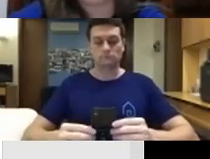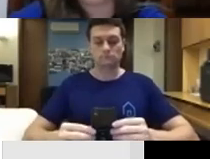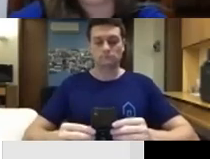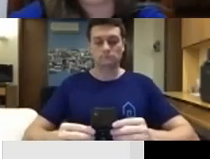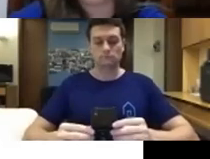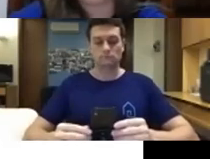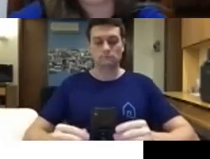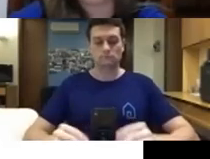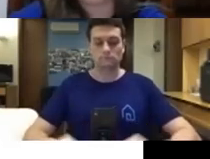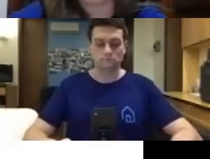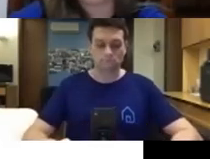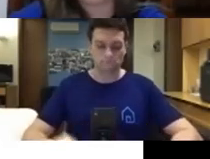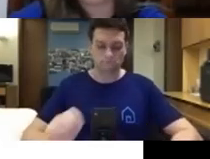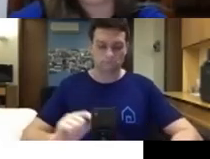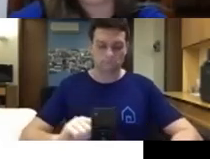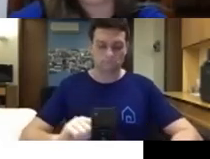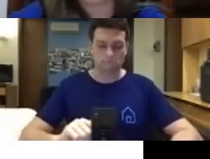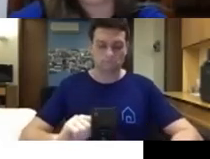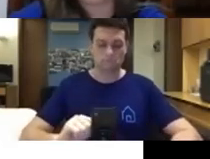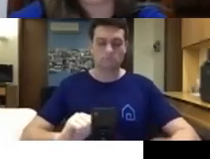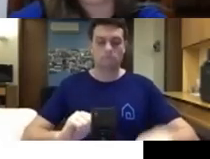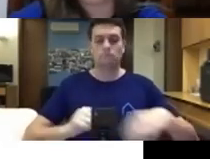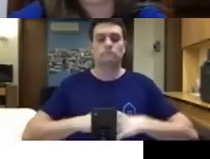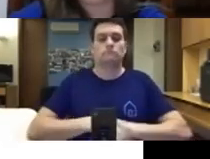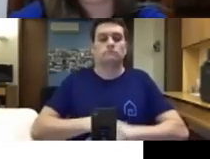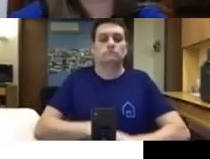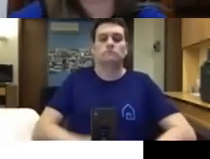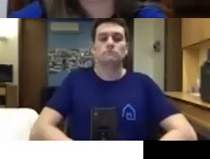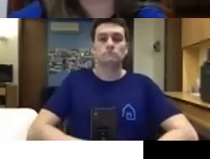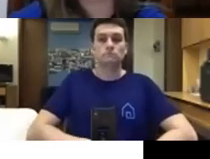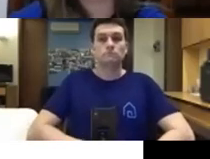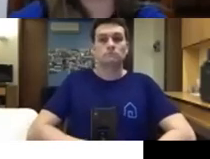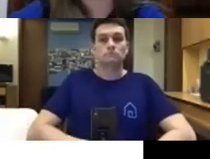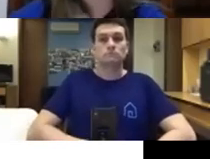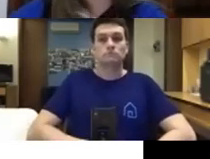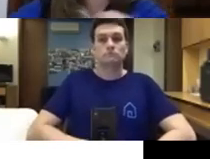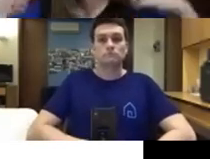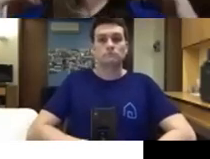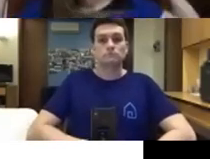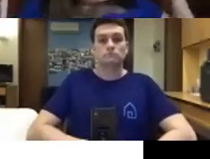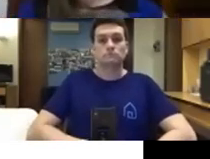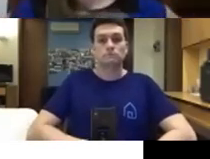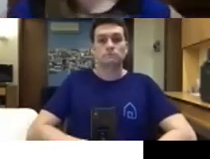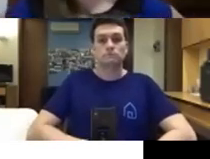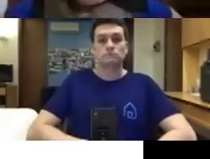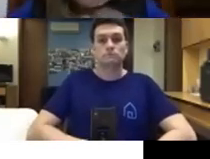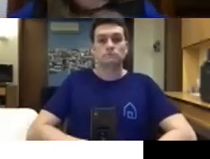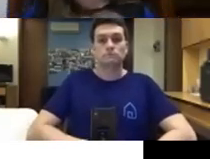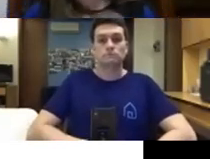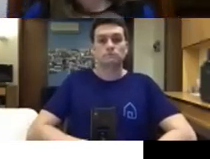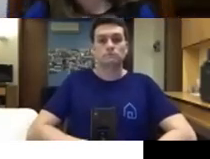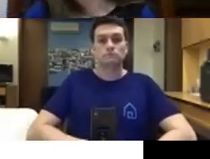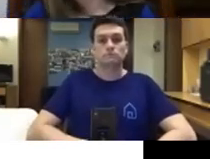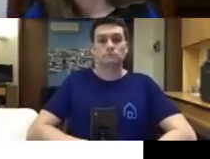não pode, a Vanessa não pode mostrar muitas fotos porque tudo tem confidencialidade, etc. Mas se vocês entram num ambiente